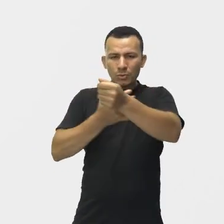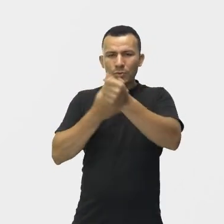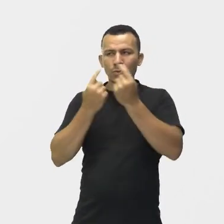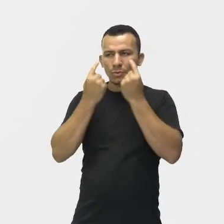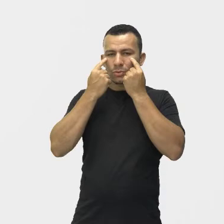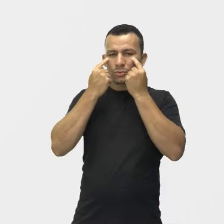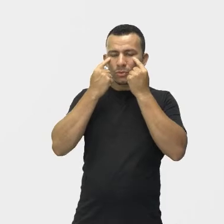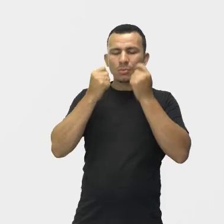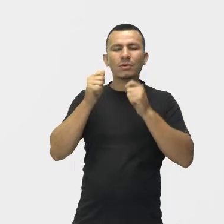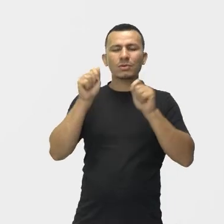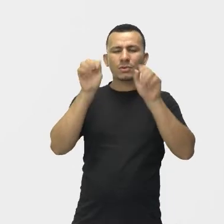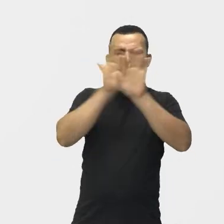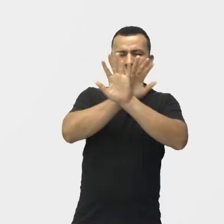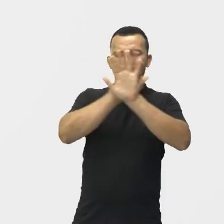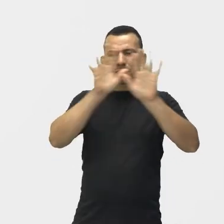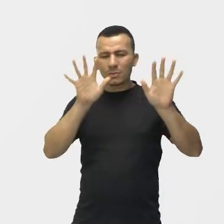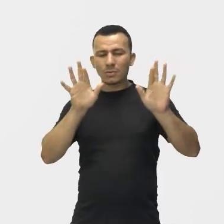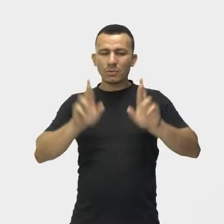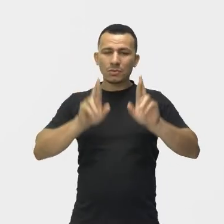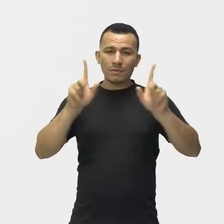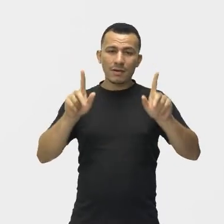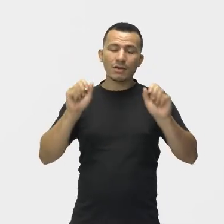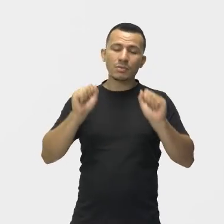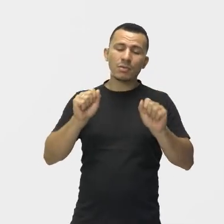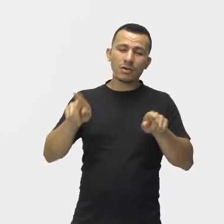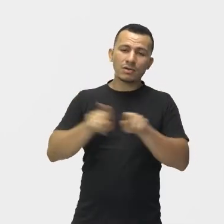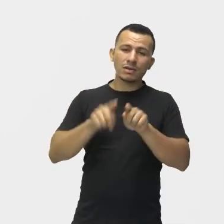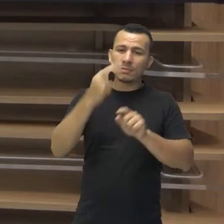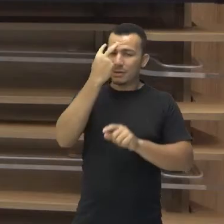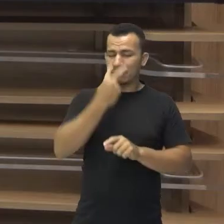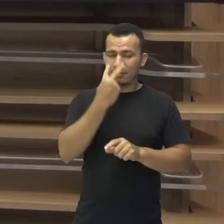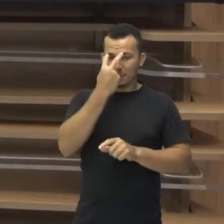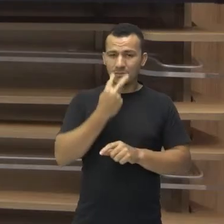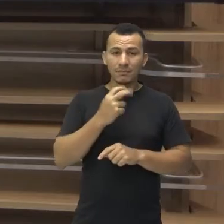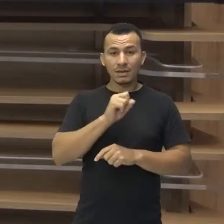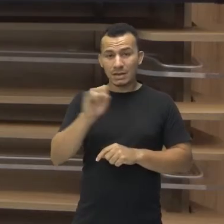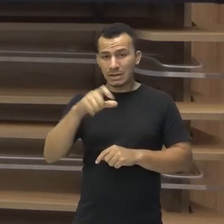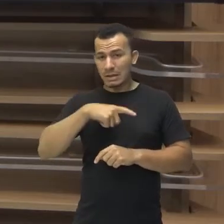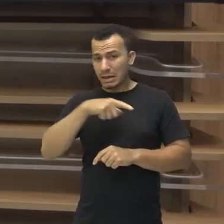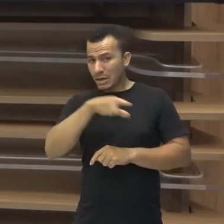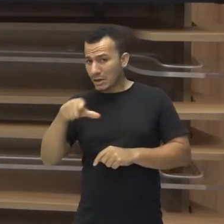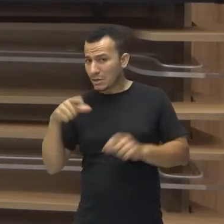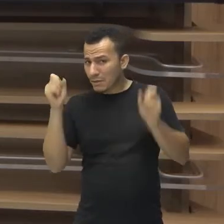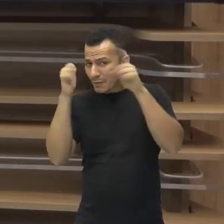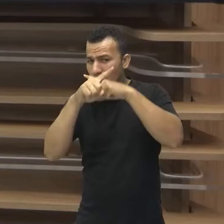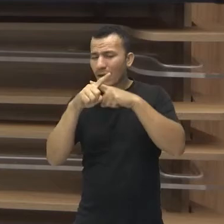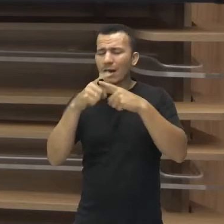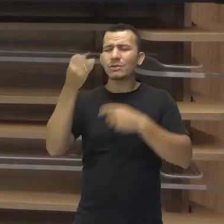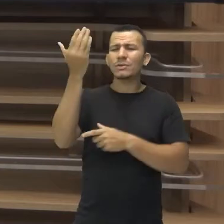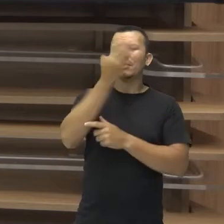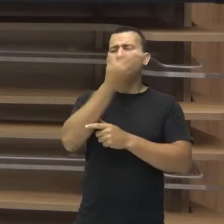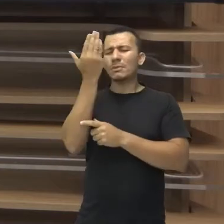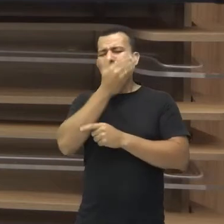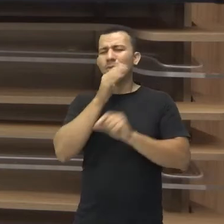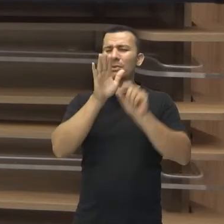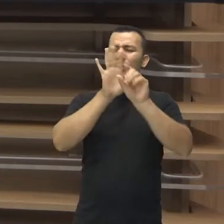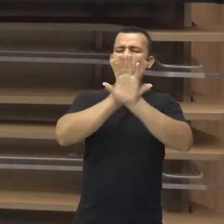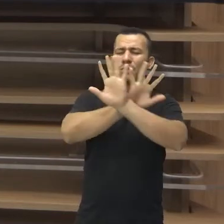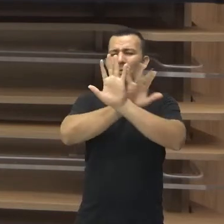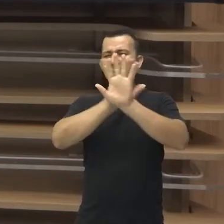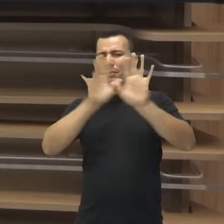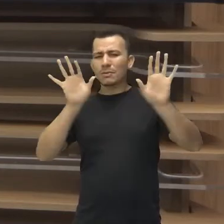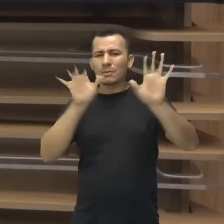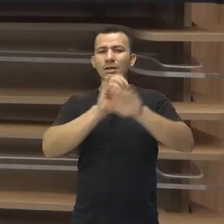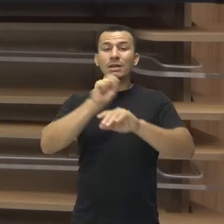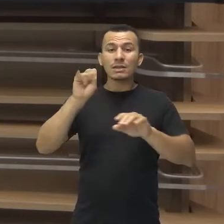interferir com a qualidade visual do indivíduo, podendo até mesmo levá-lo à cegueira. Se você tem alguma dificuldade para enxergar, se você aperta assim,